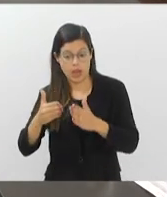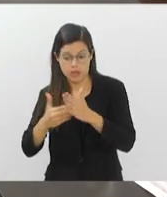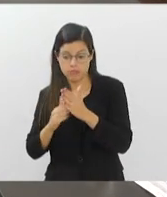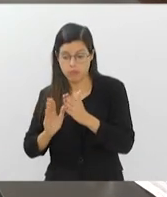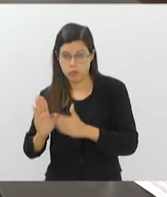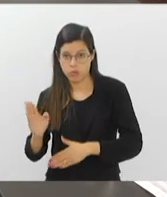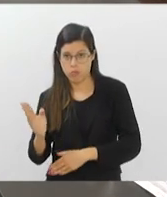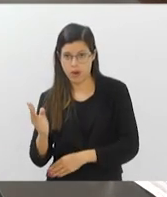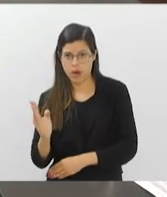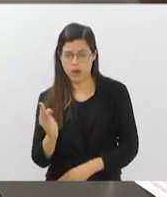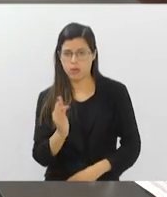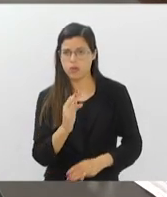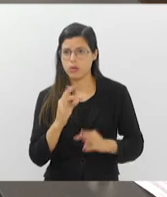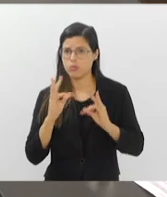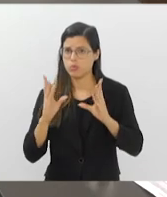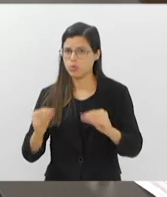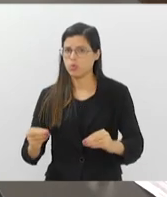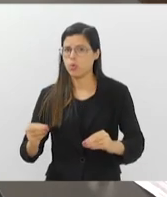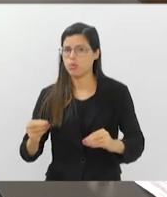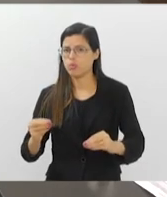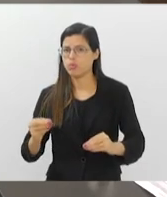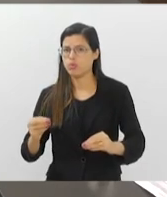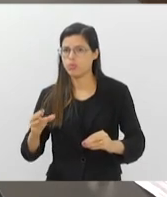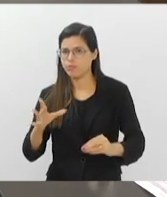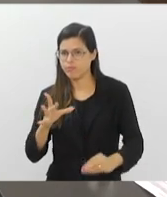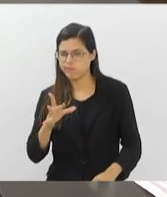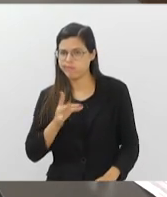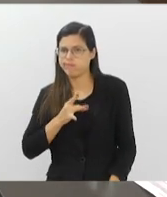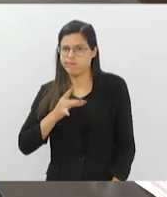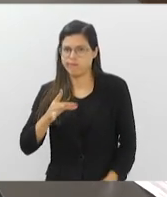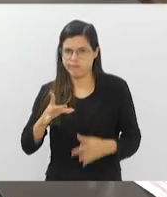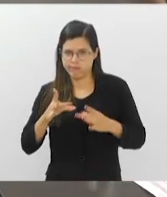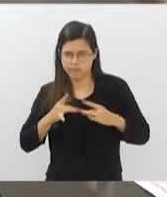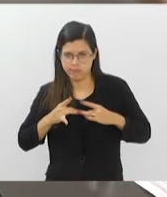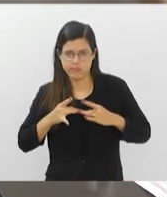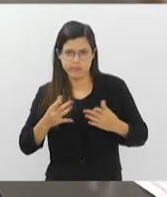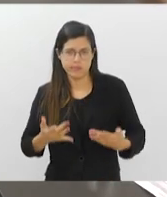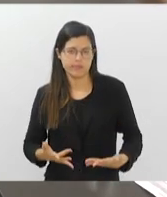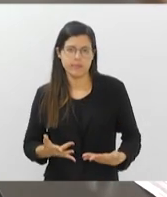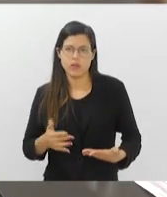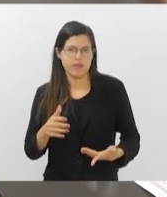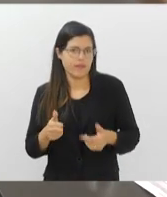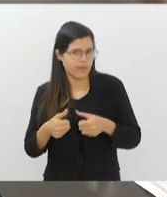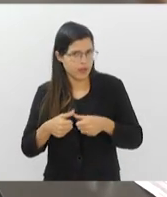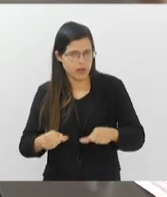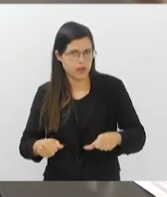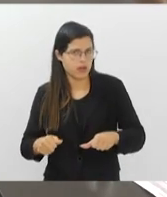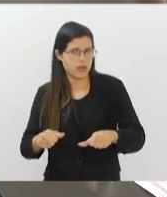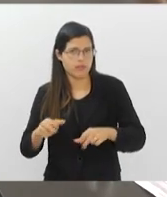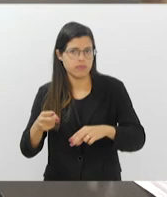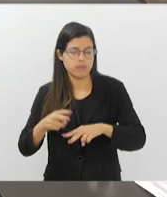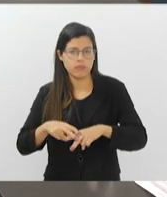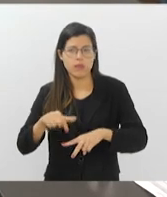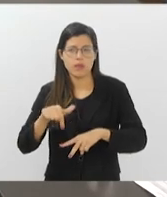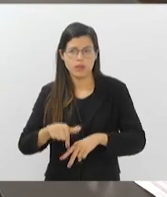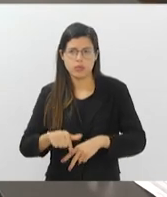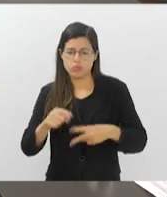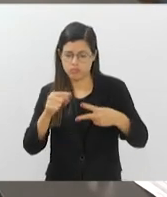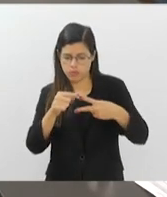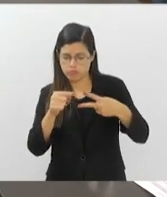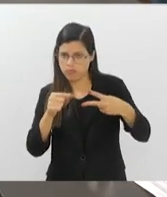mercúrio que todos esses acumularam, lá está. Então, seja por uma questão de espécies ameaçadas, seja pela questão